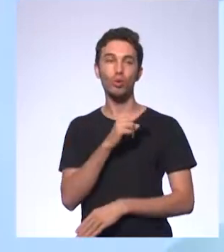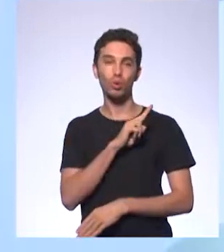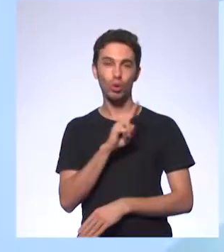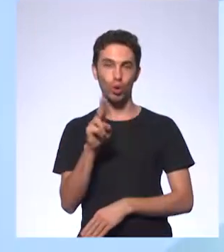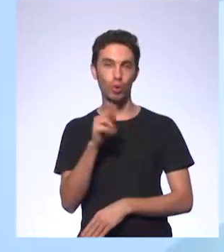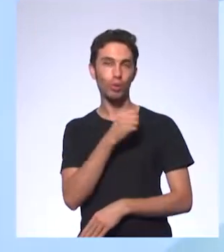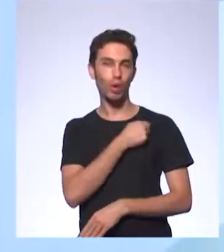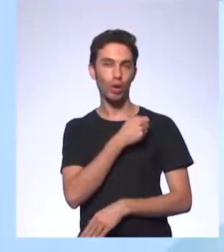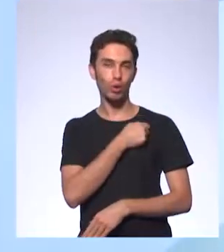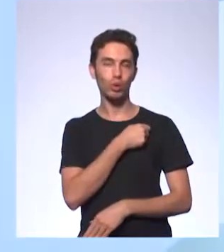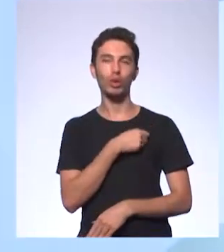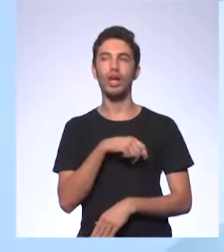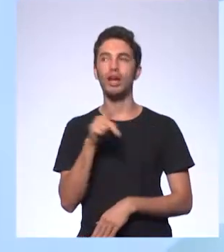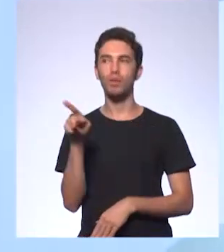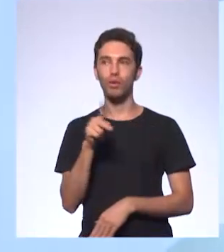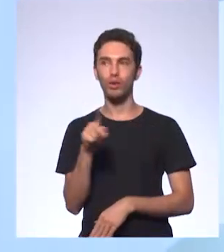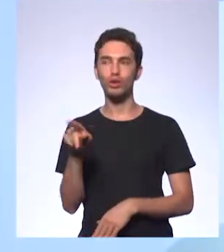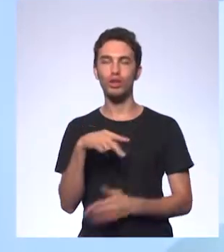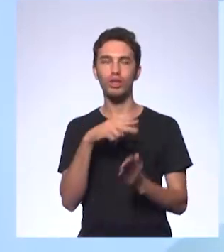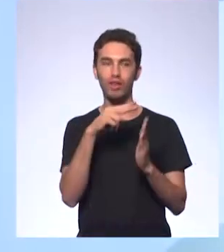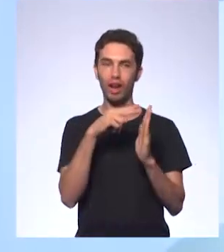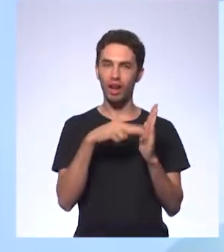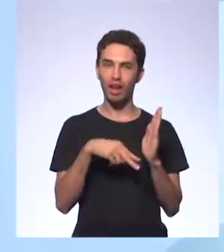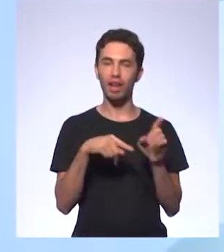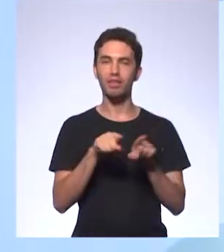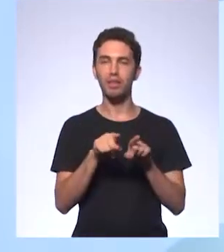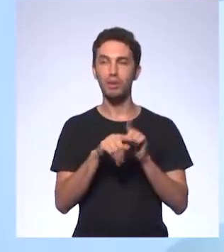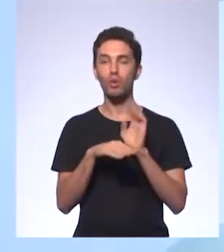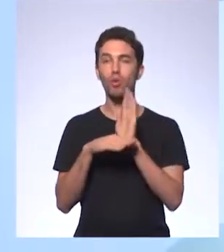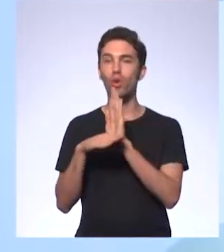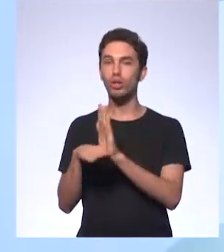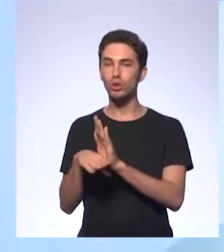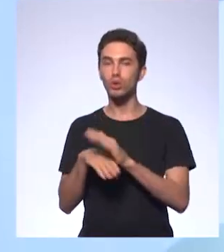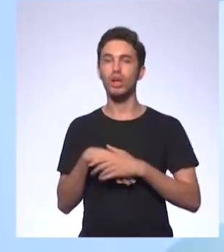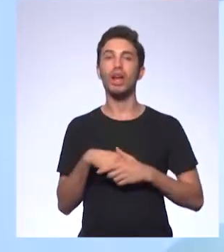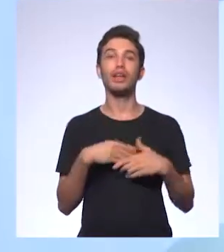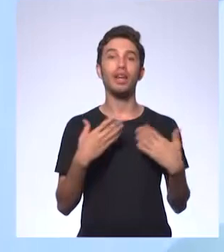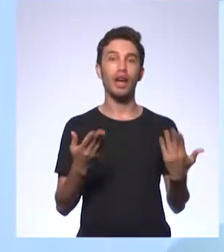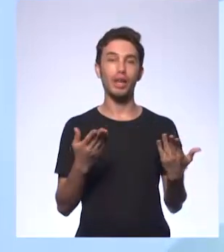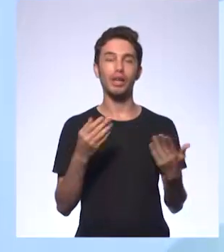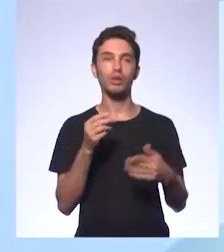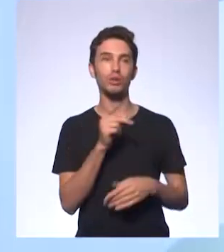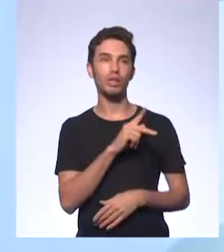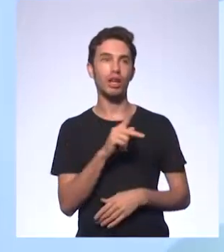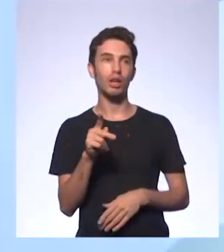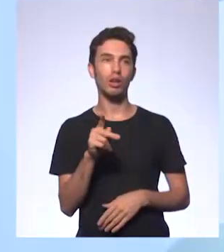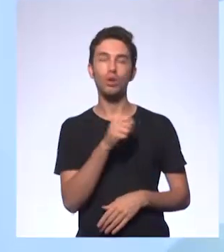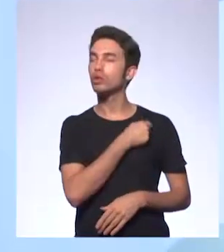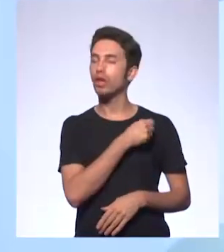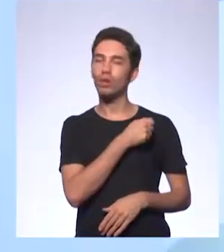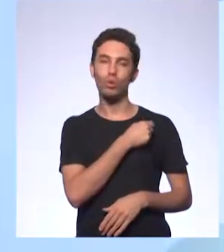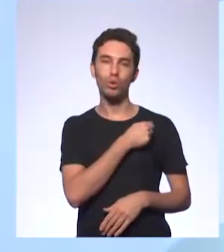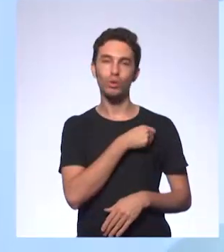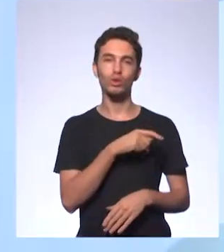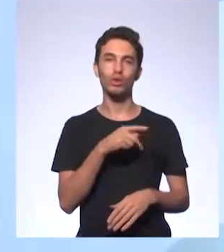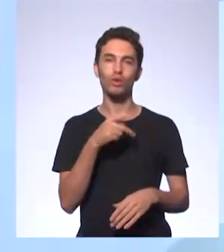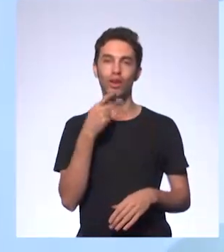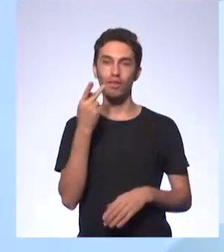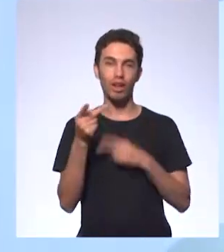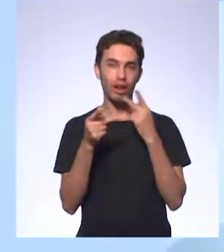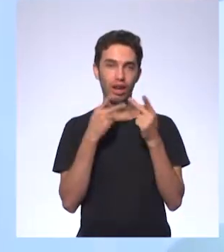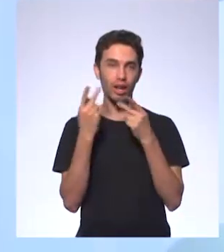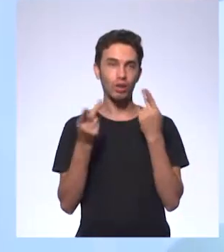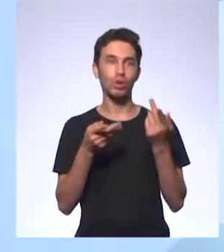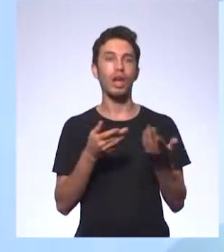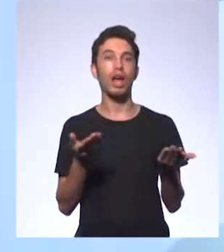que ele respondeu, e o professor Mauro vai ler aqui, eu também dou uma ajuda, e os alunos que estiverem participando do jeito que eles falarem, porque hoje